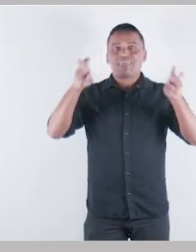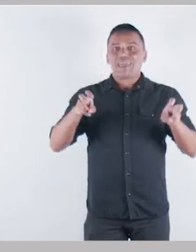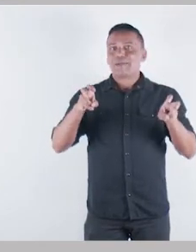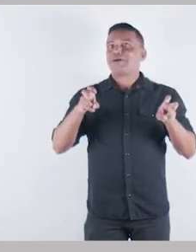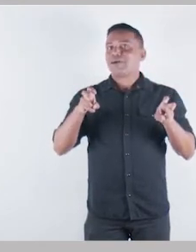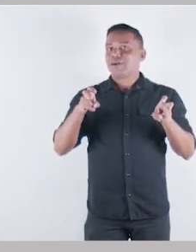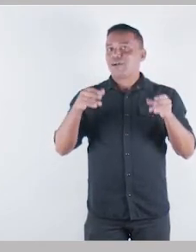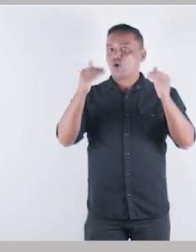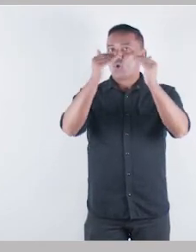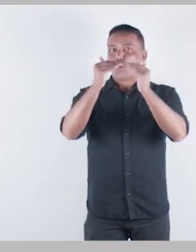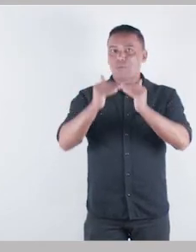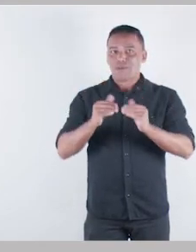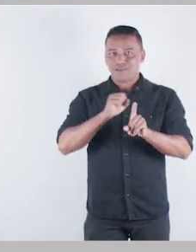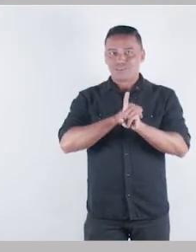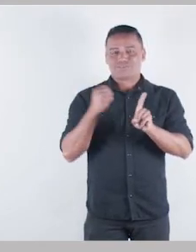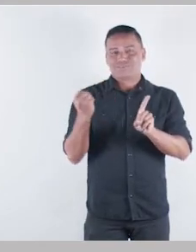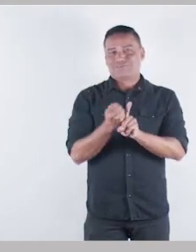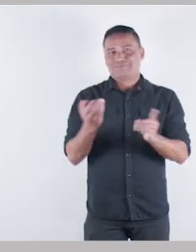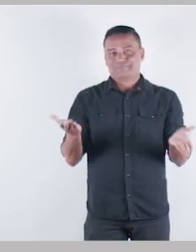que